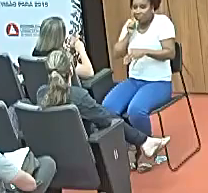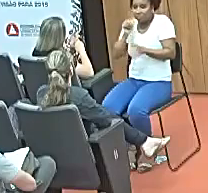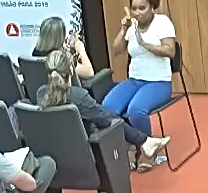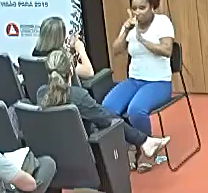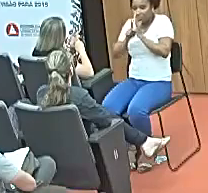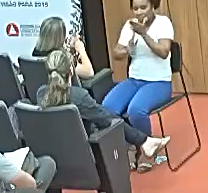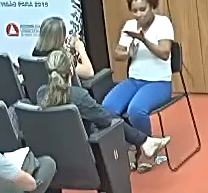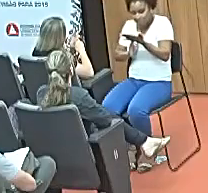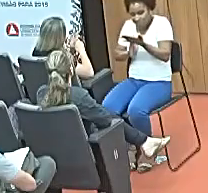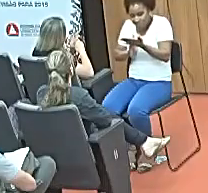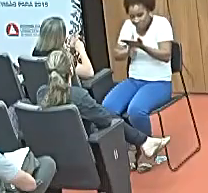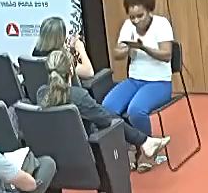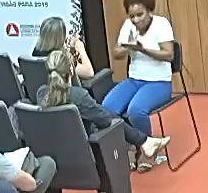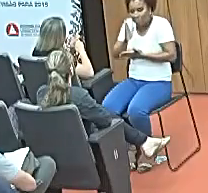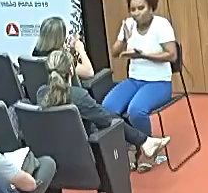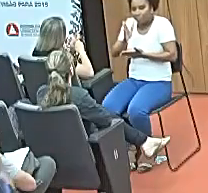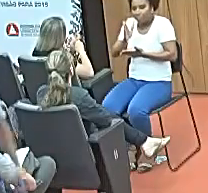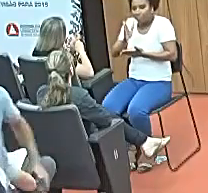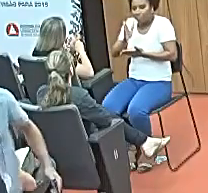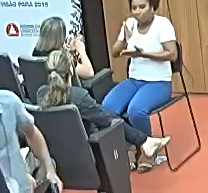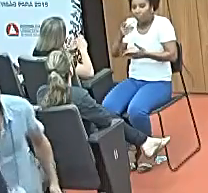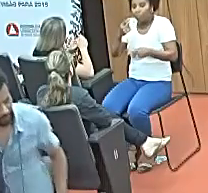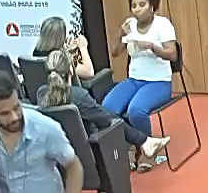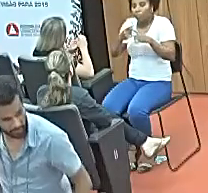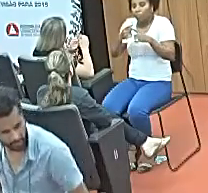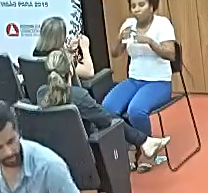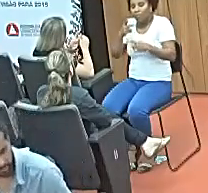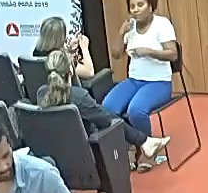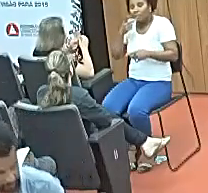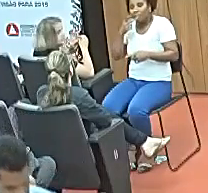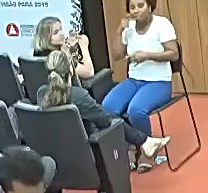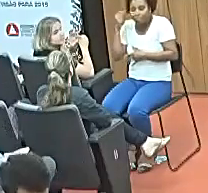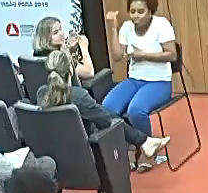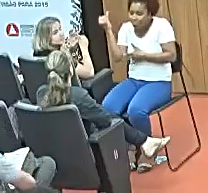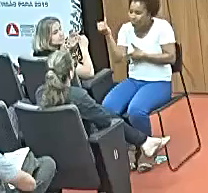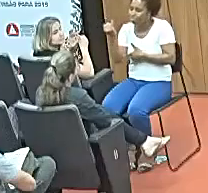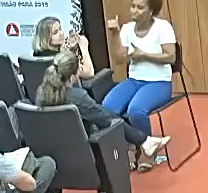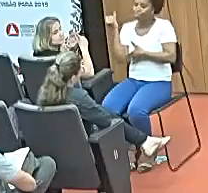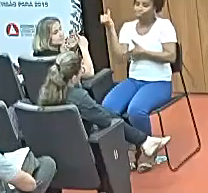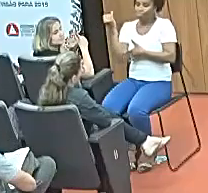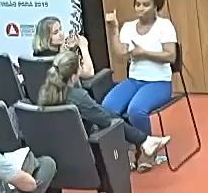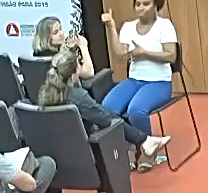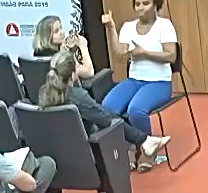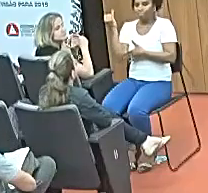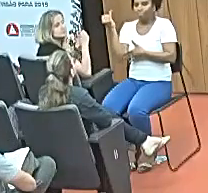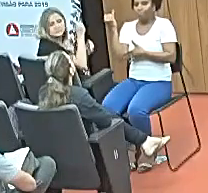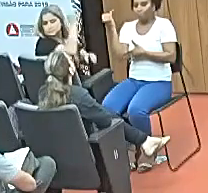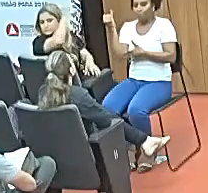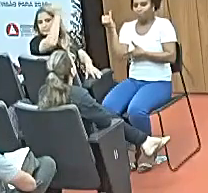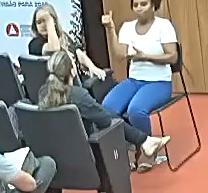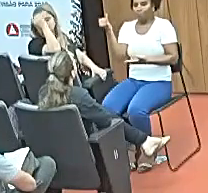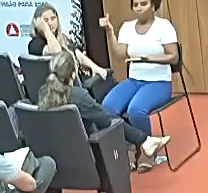sabe o trabalho e também a importância de sutura tudo dessa